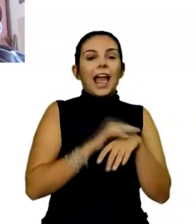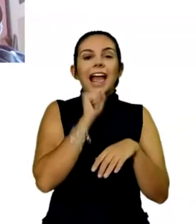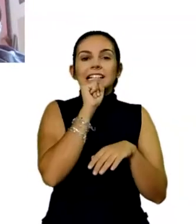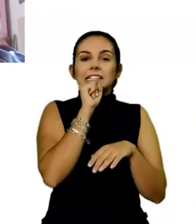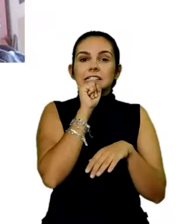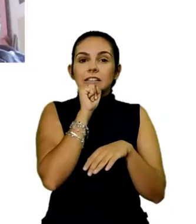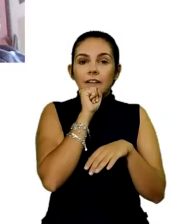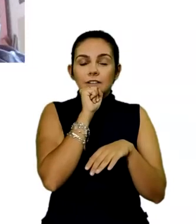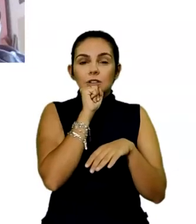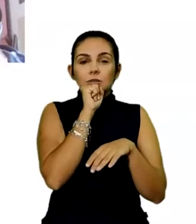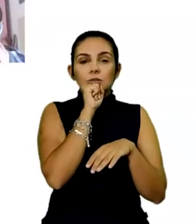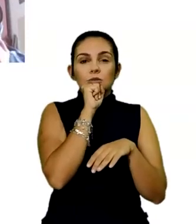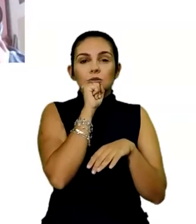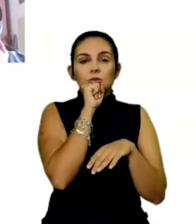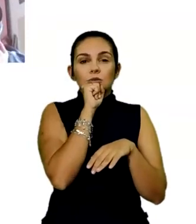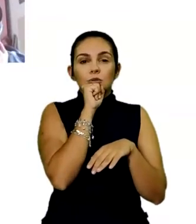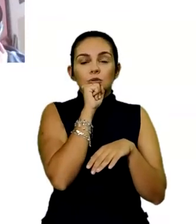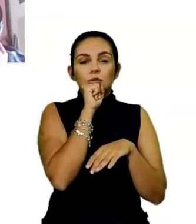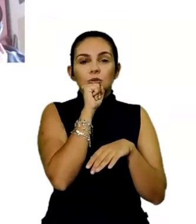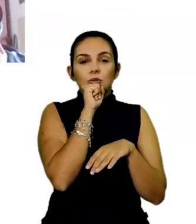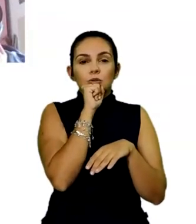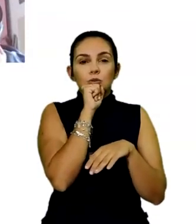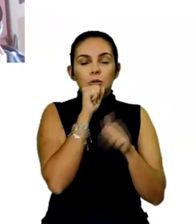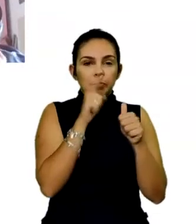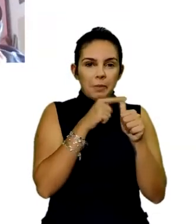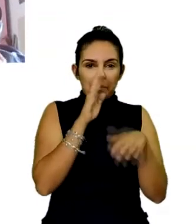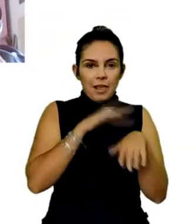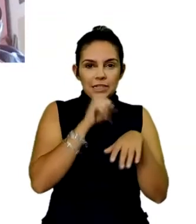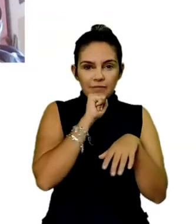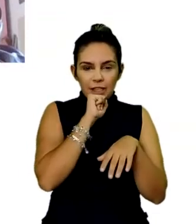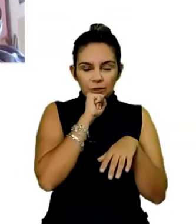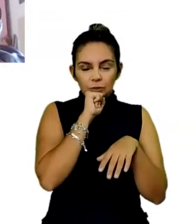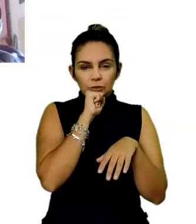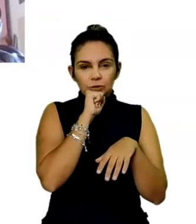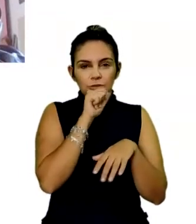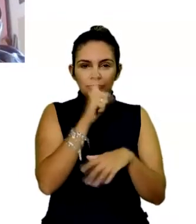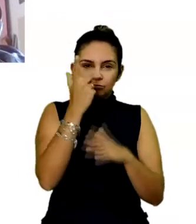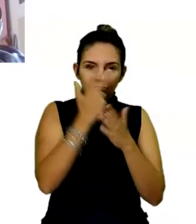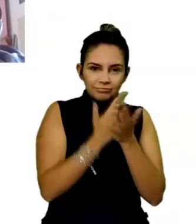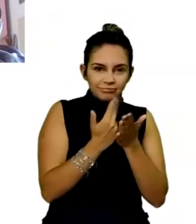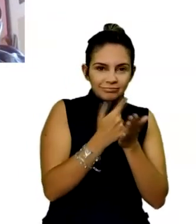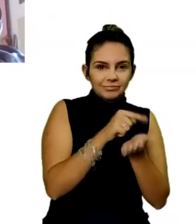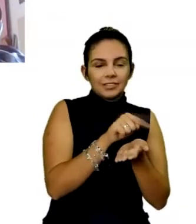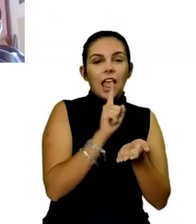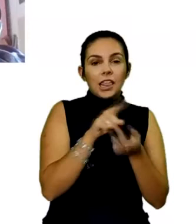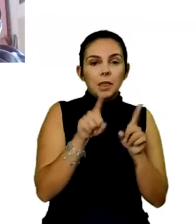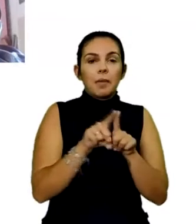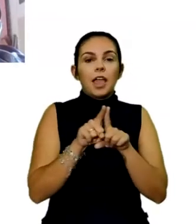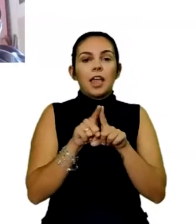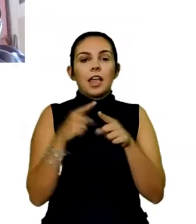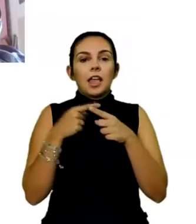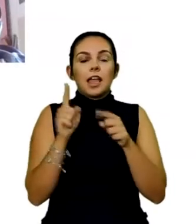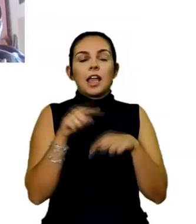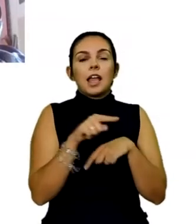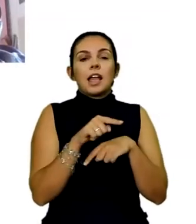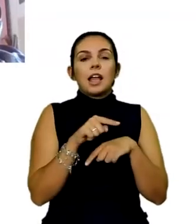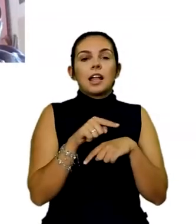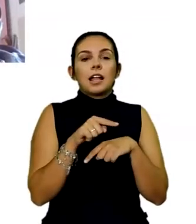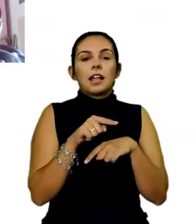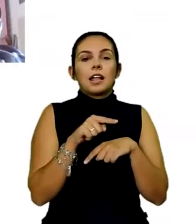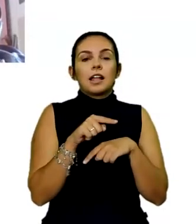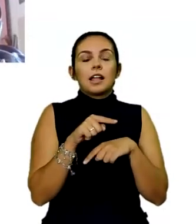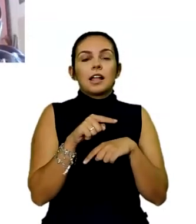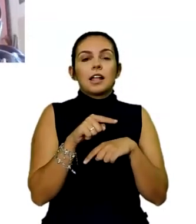o Augusto, ele também é um desenhista gráfico, mas ele também